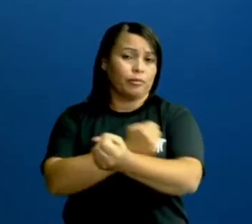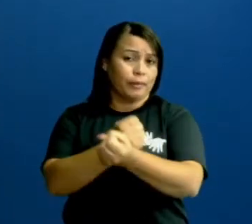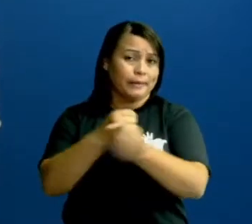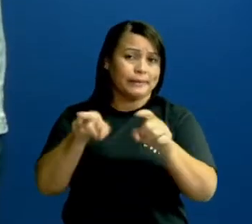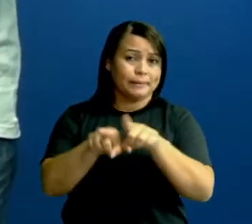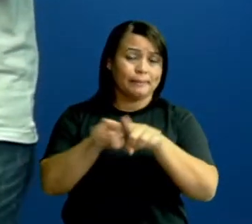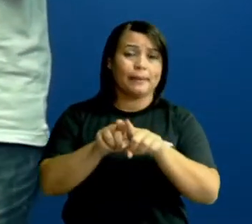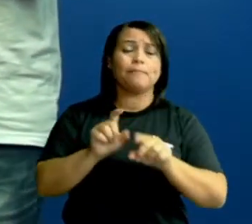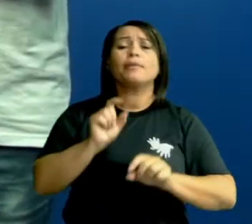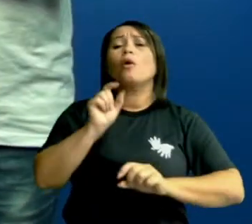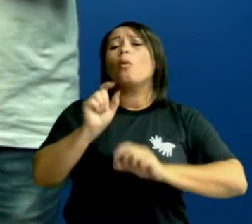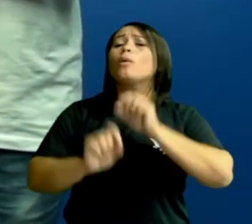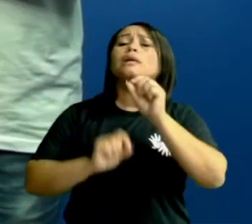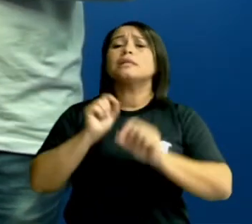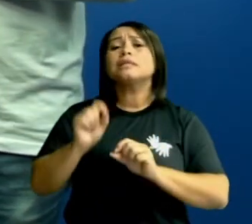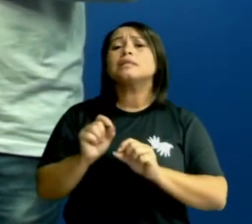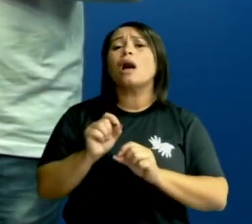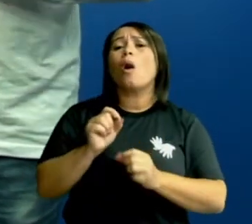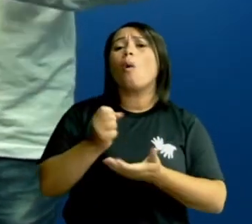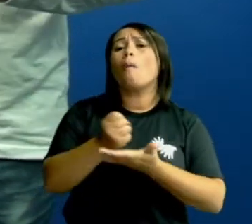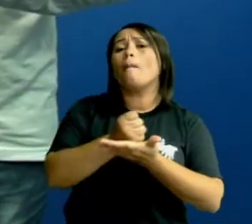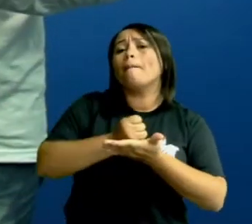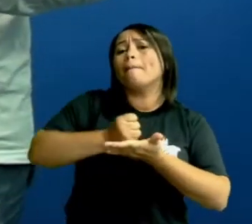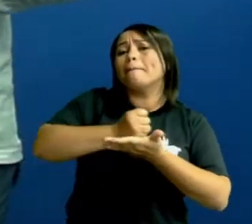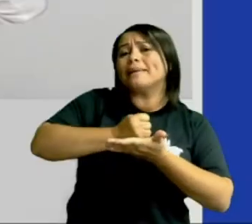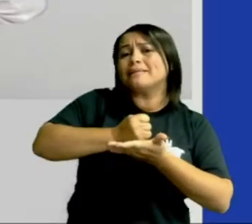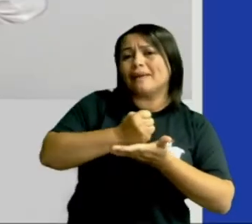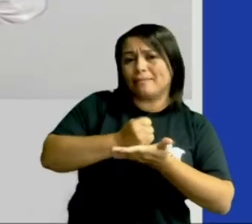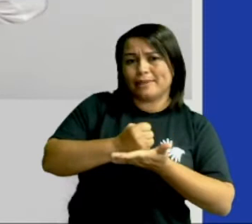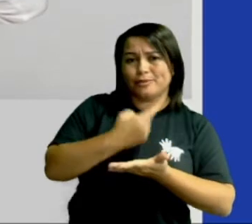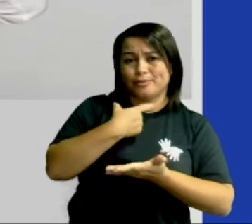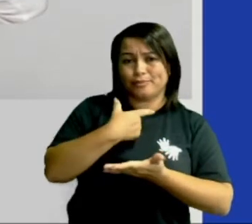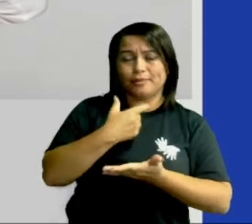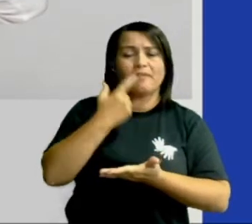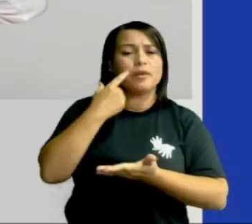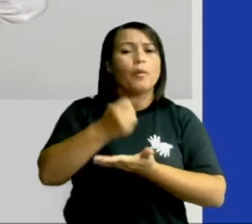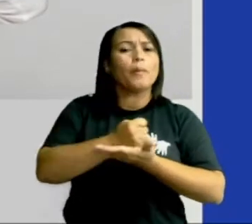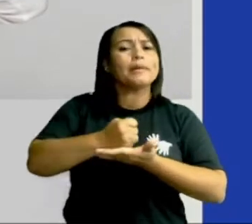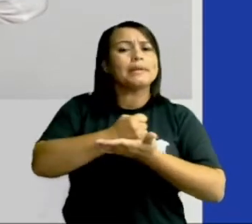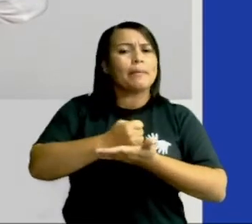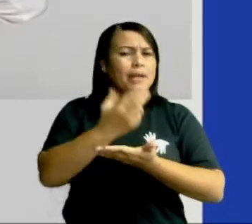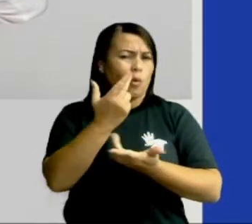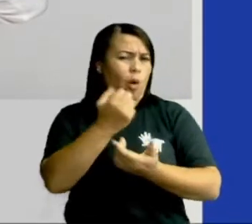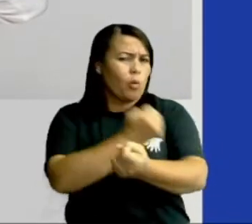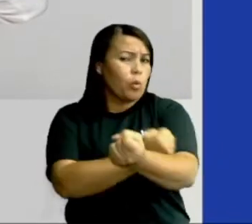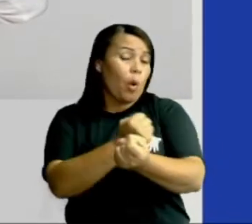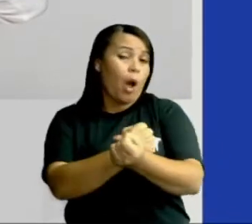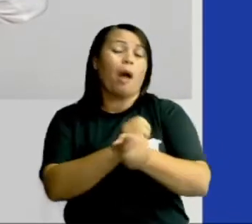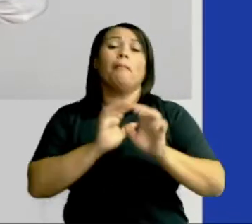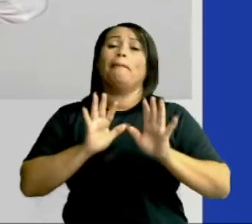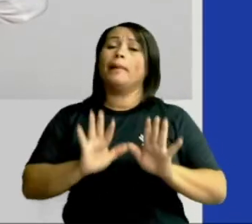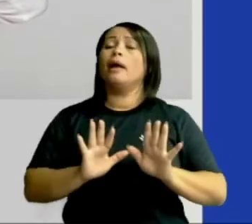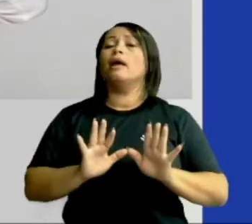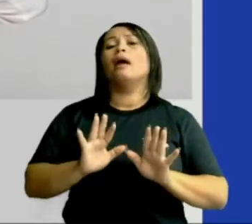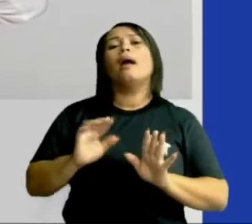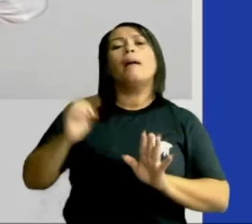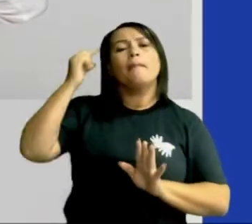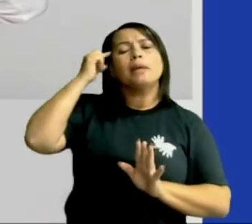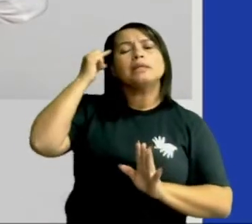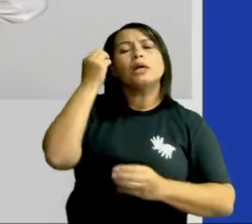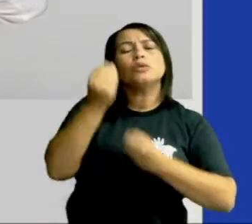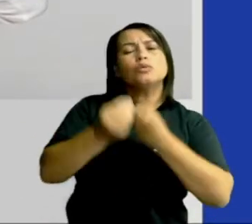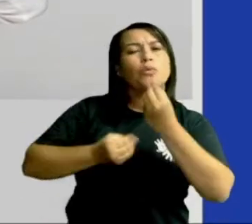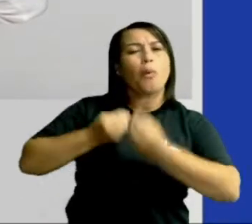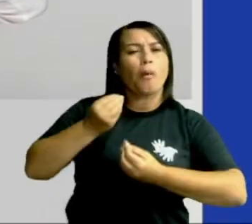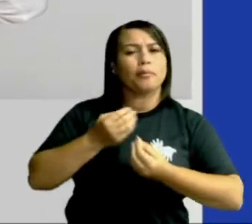Mas então, o que são medicamentos? O medicamento é igual a droga? Bem, pensamos da seguinte